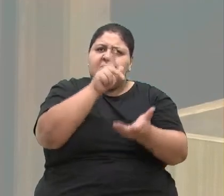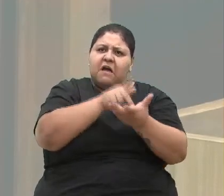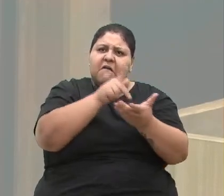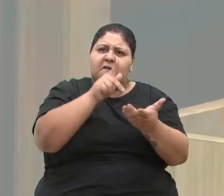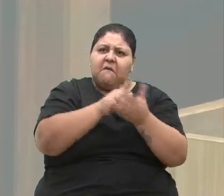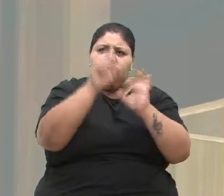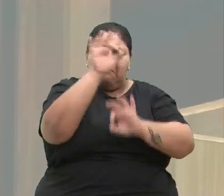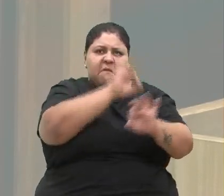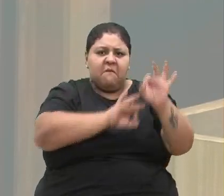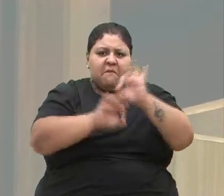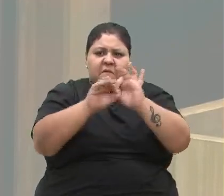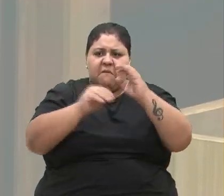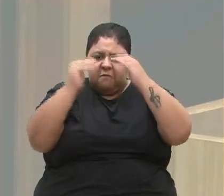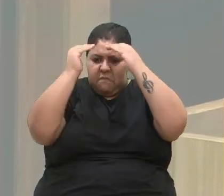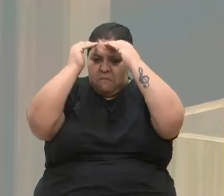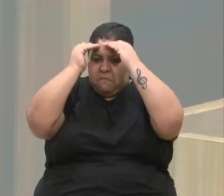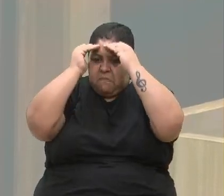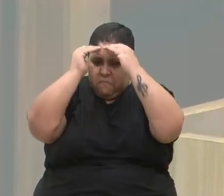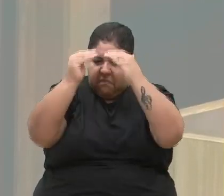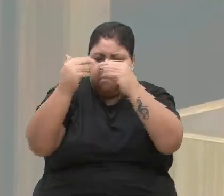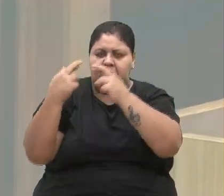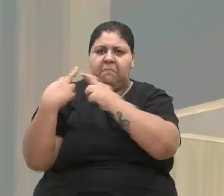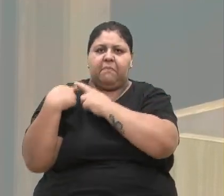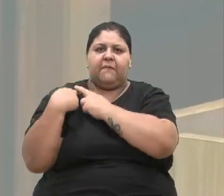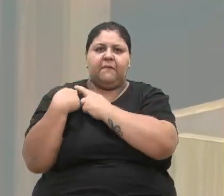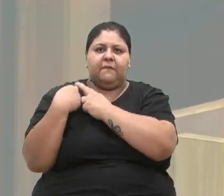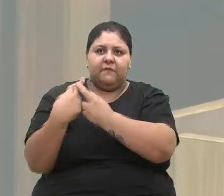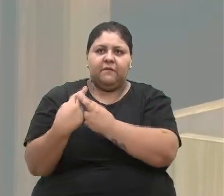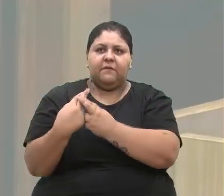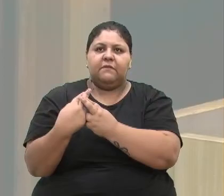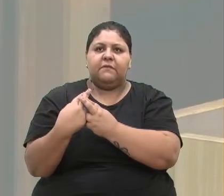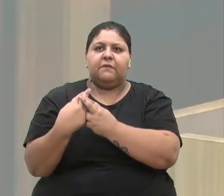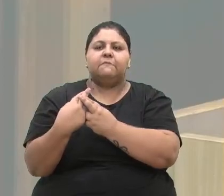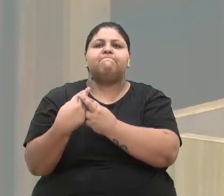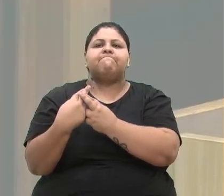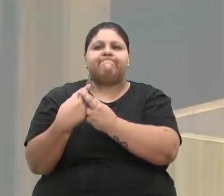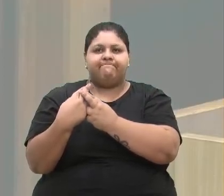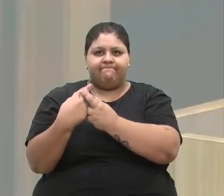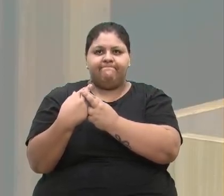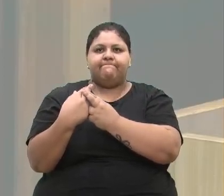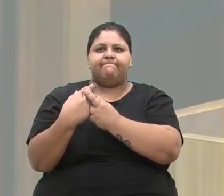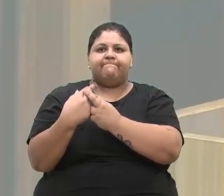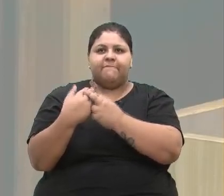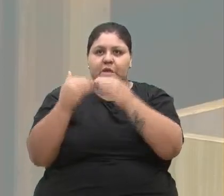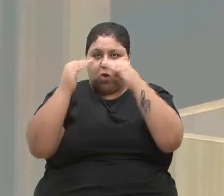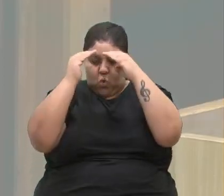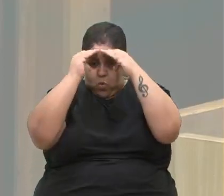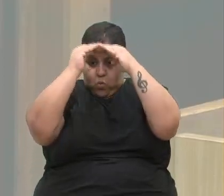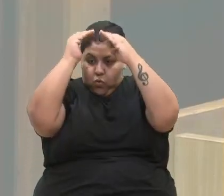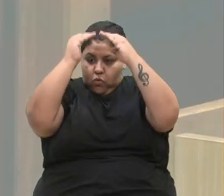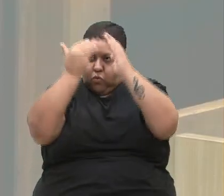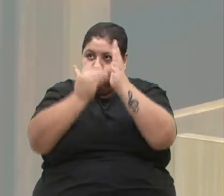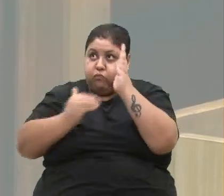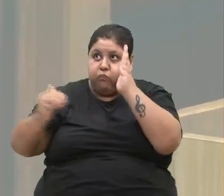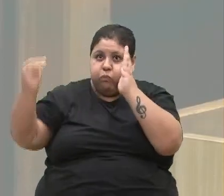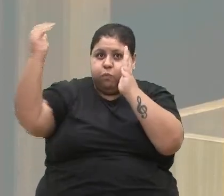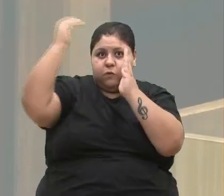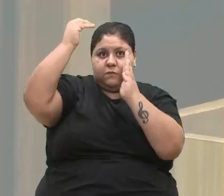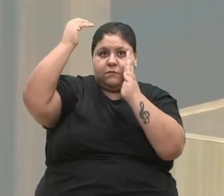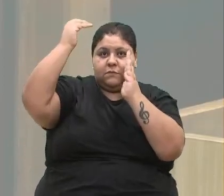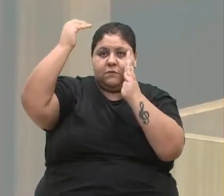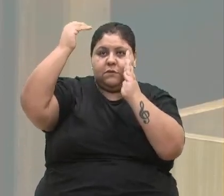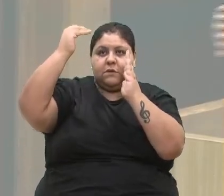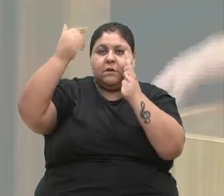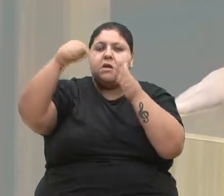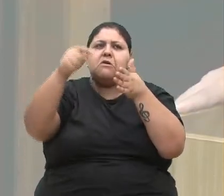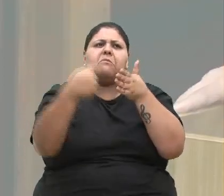a hierarquia, a responsabilidade, o respeito mútuo, né? E às vezes eu me